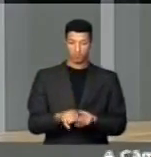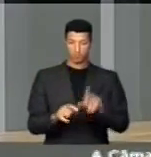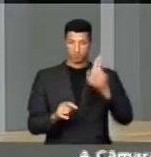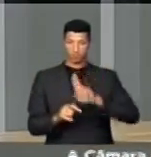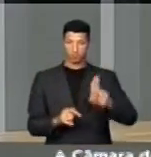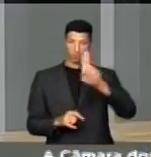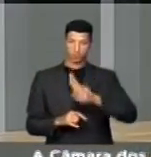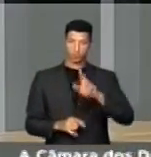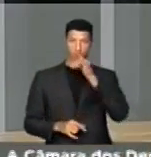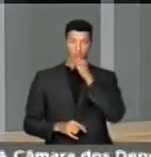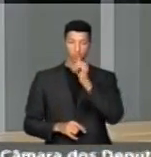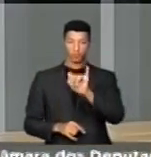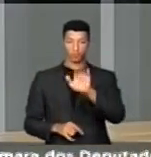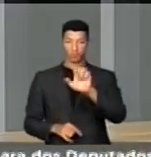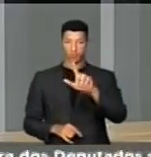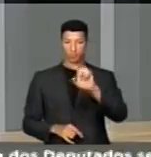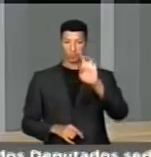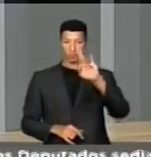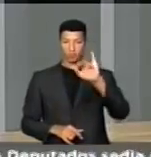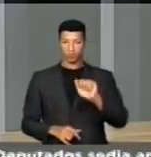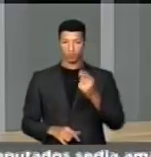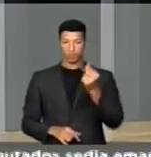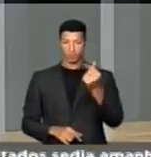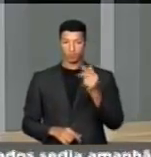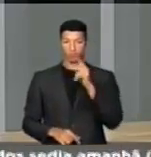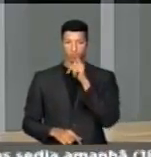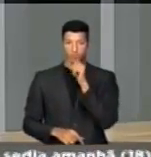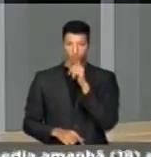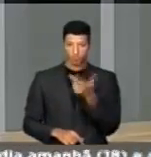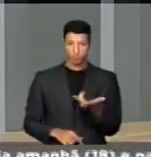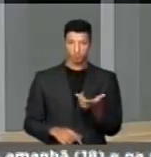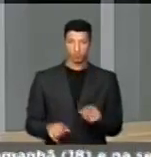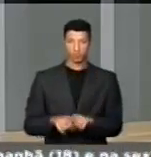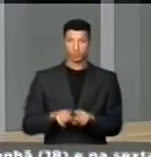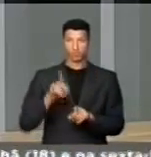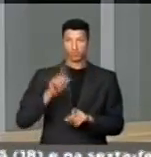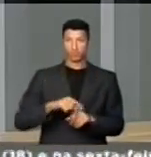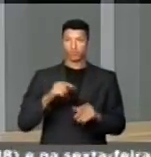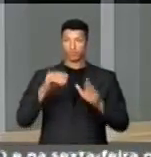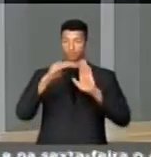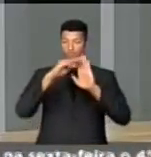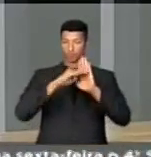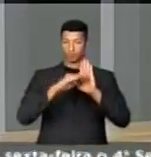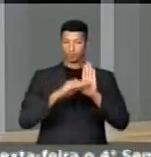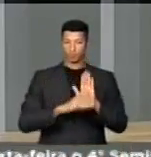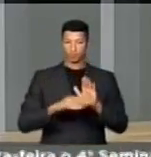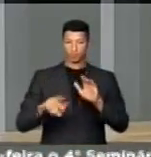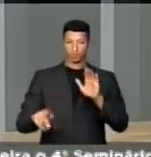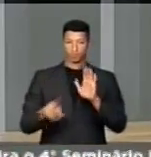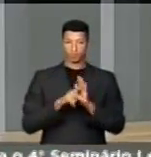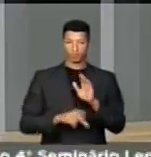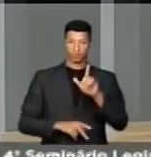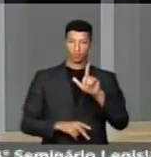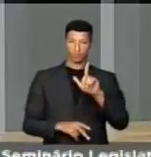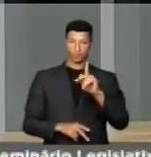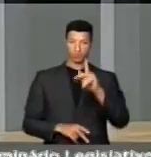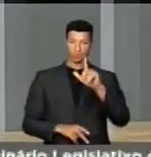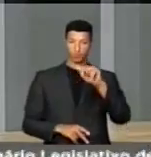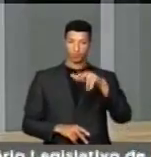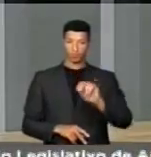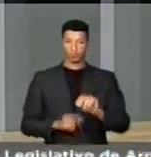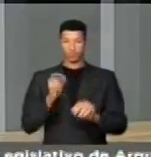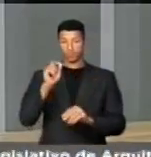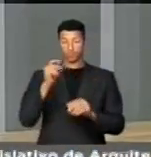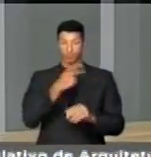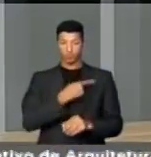uso racional da energia elétrica e dos recursos hídricos. Esse é o conteúdo do plano plurianual em